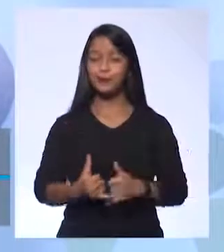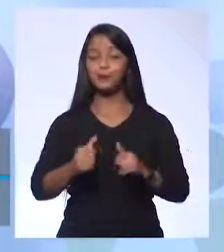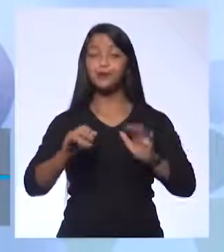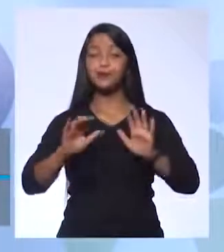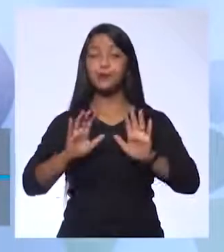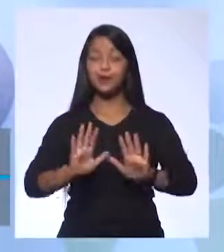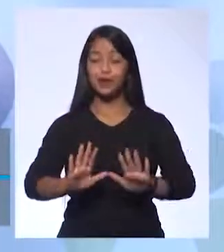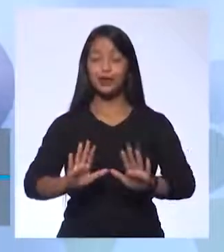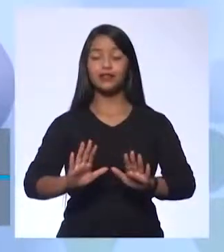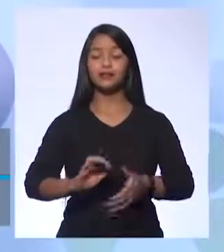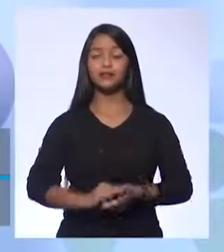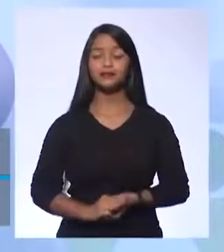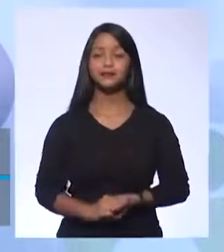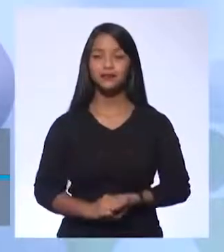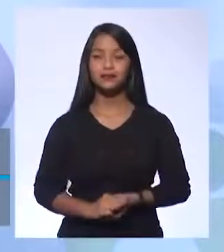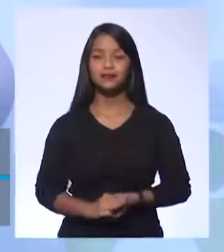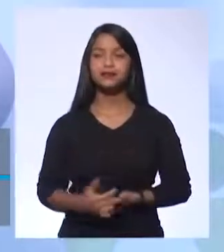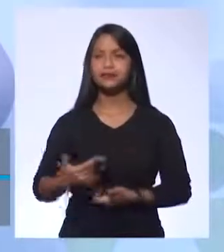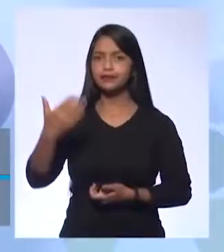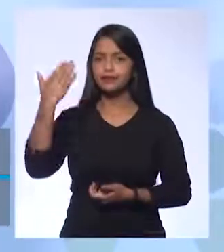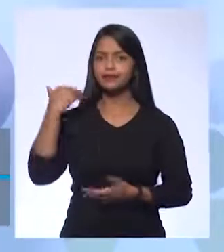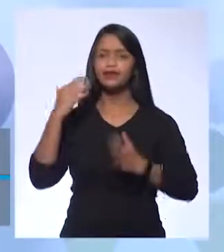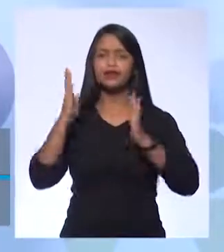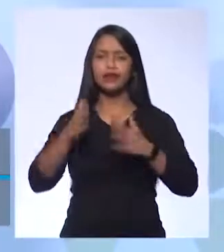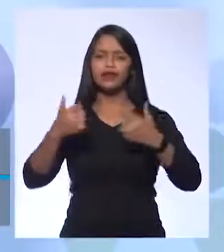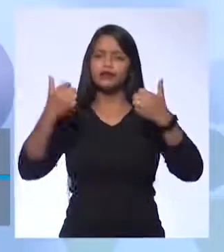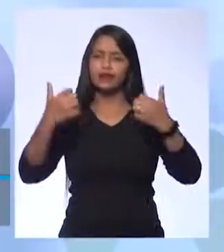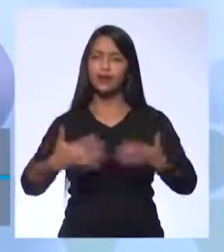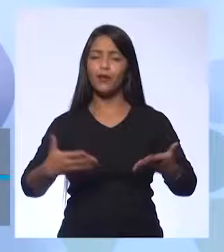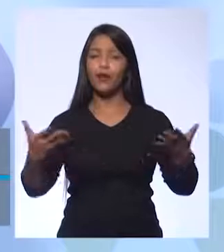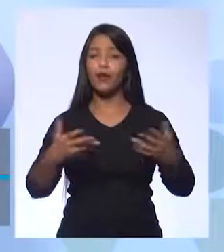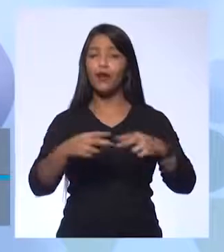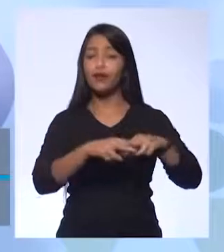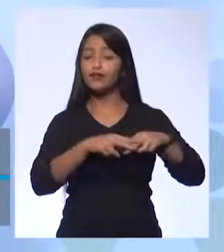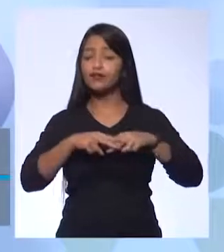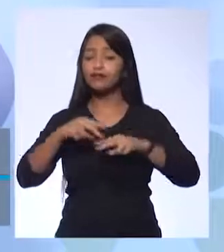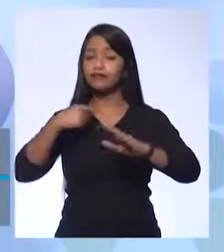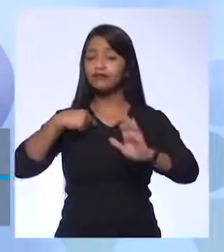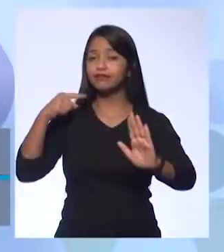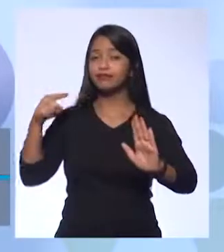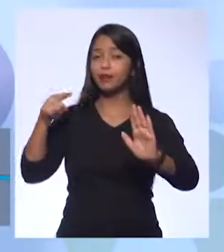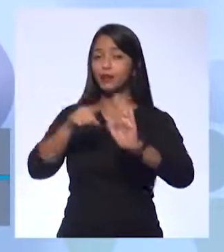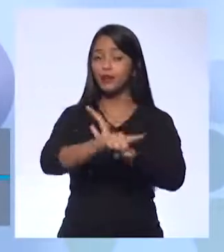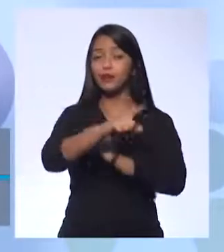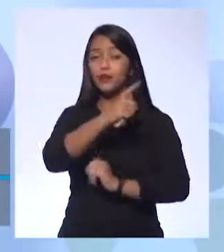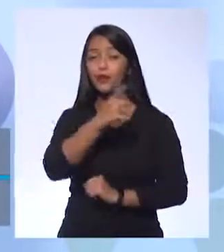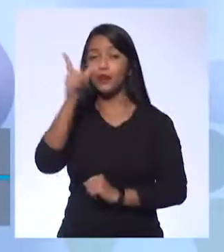gente reviver aí o que a gente já falou sobre isso, eu vou ter uma outra perguntinha. Tem alguma